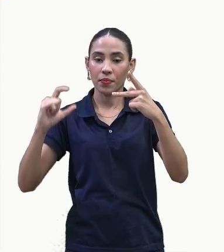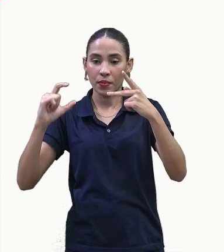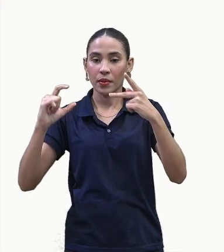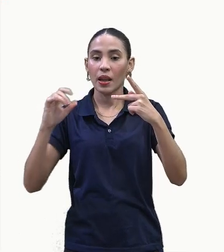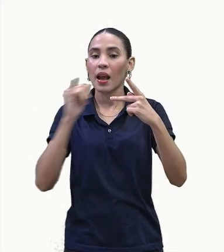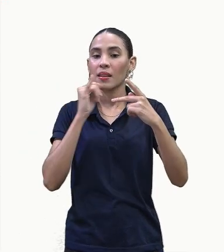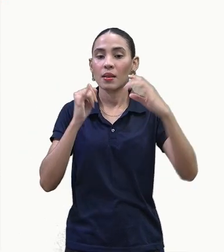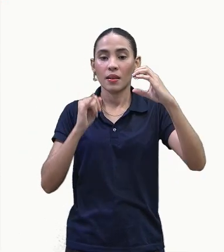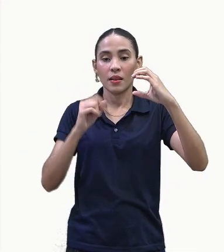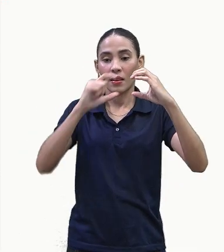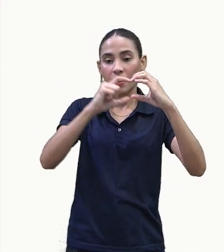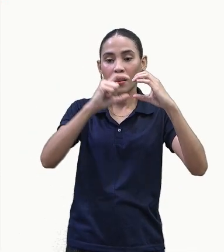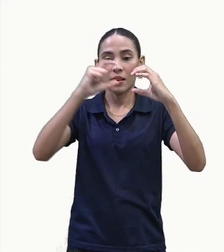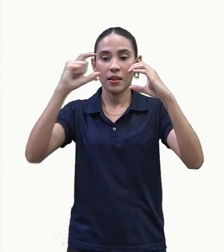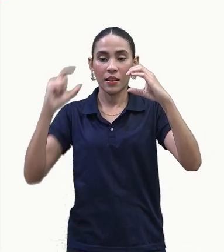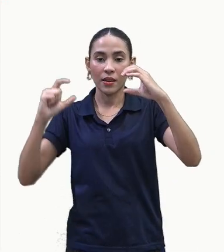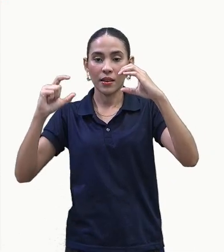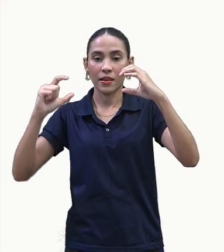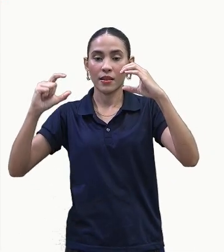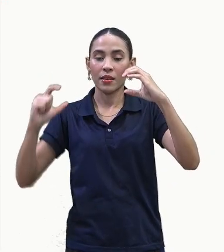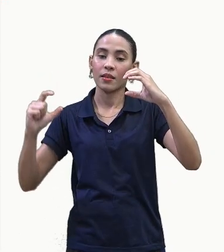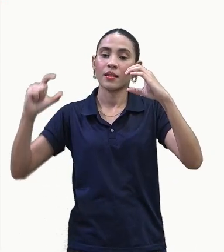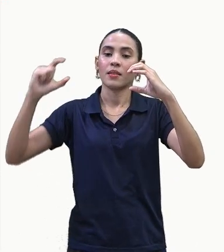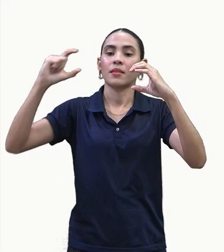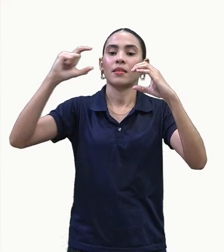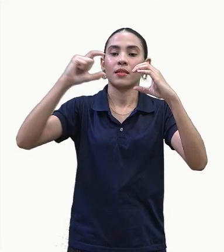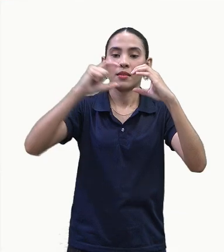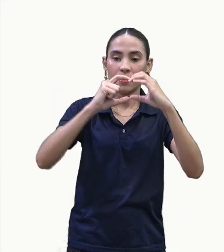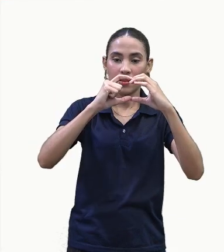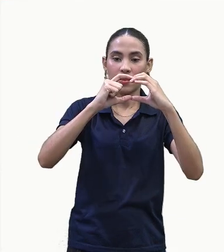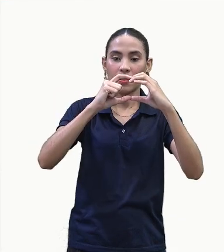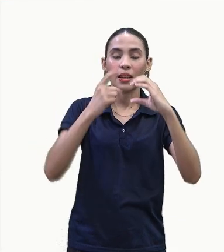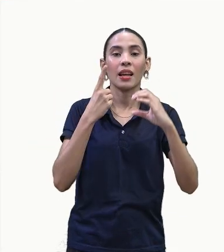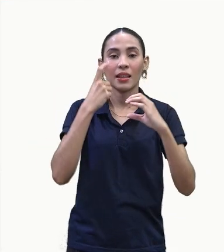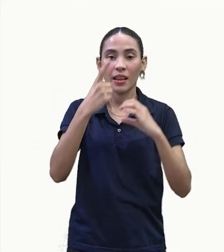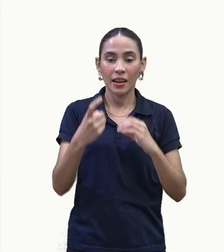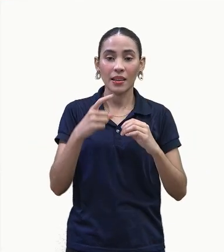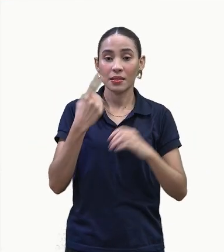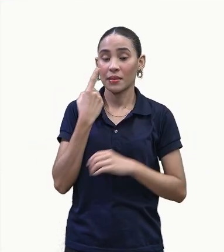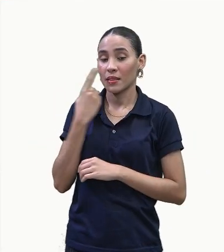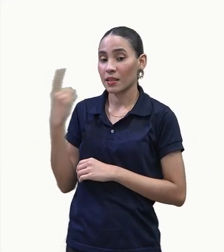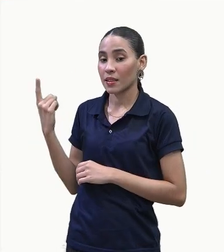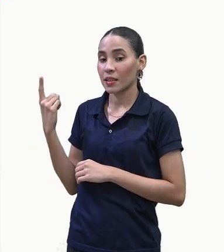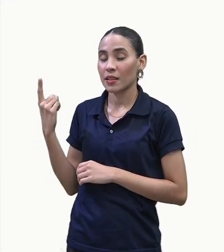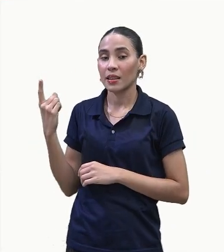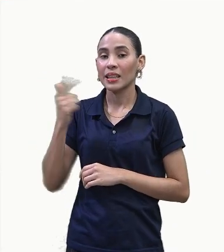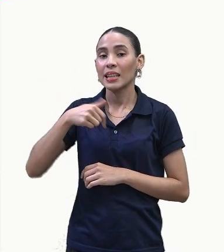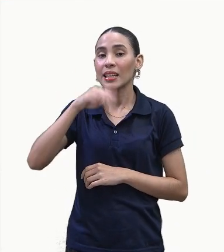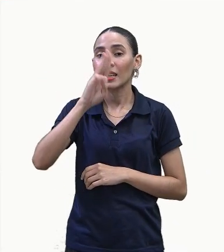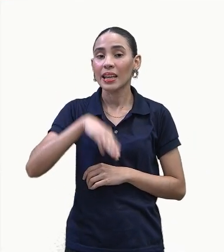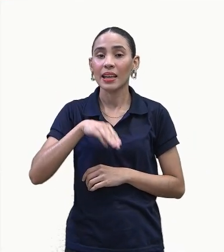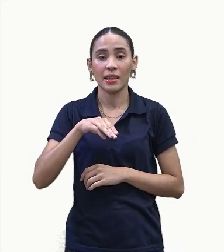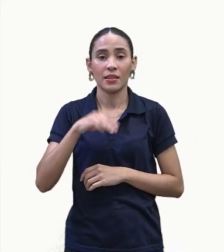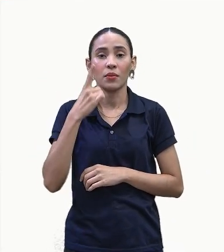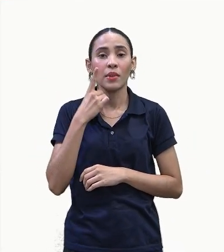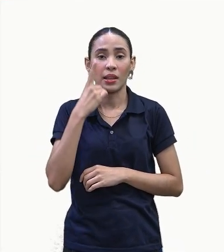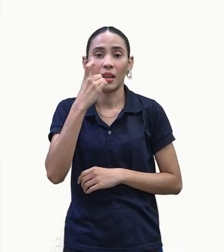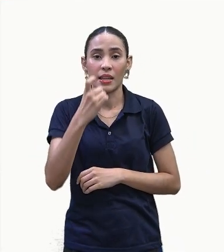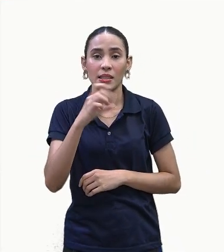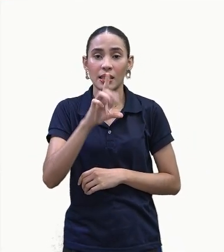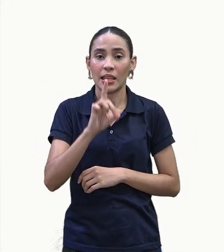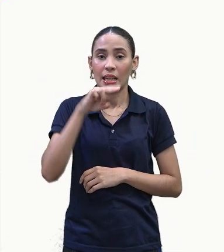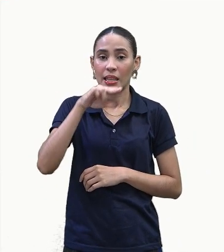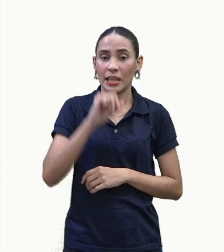daqui, e a gente inseriu o nosso fragmento de interesse. E quem era o nosso fragmento de interesse do